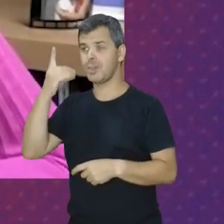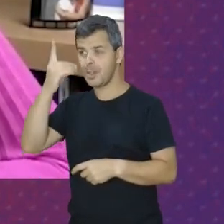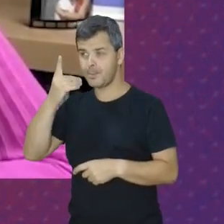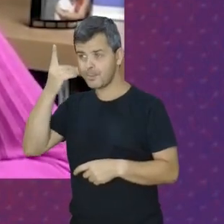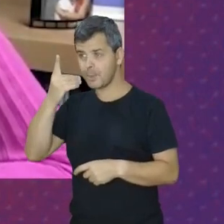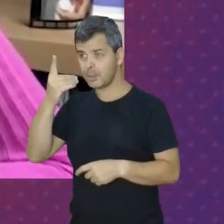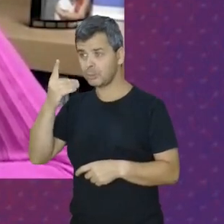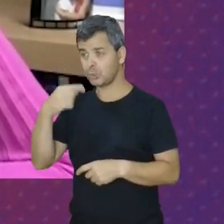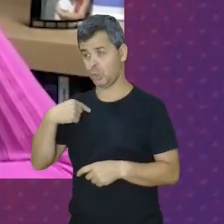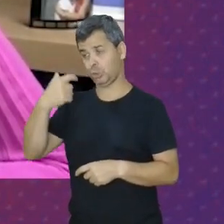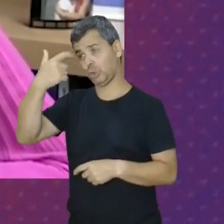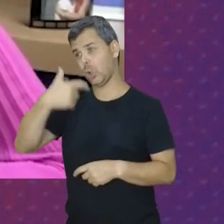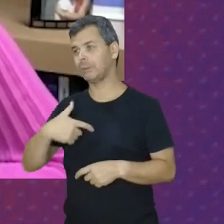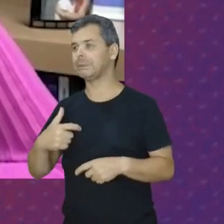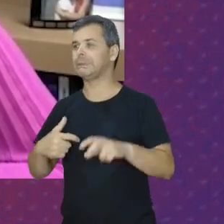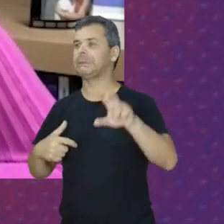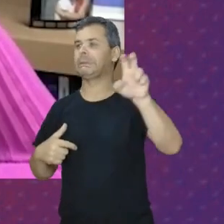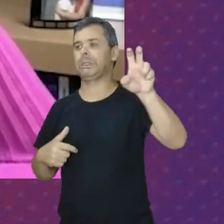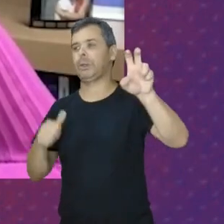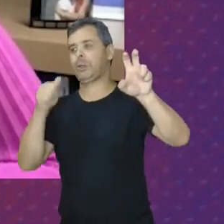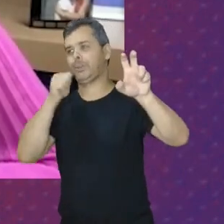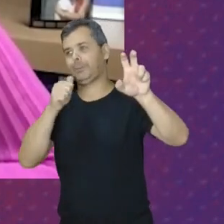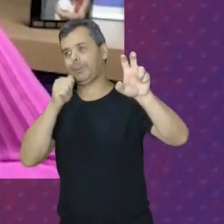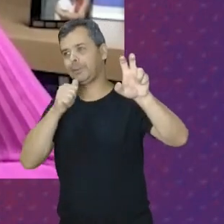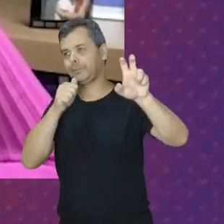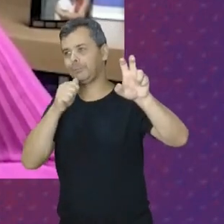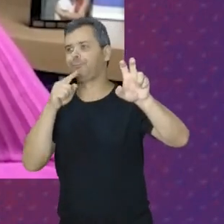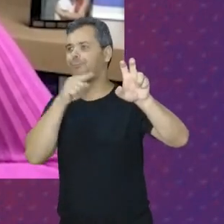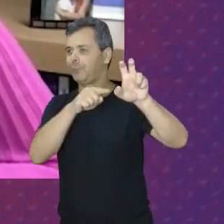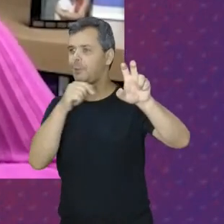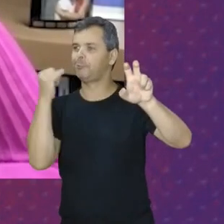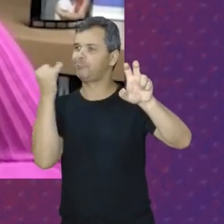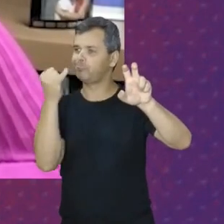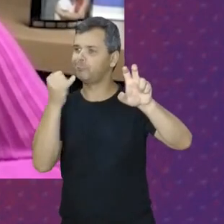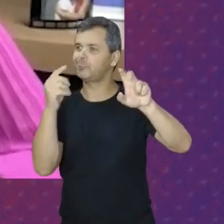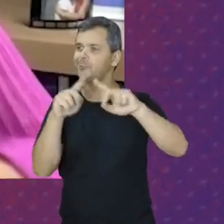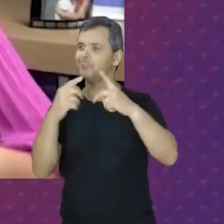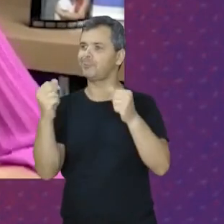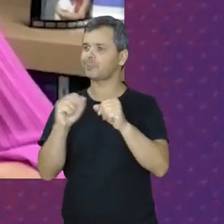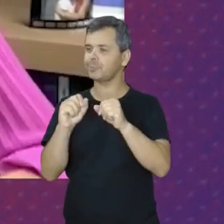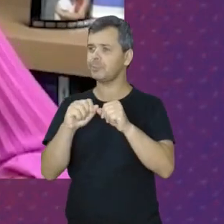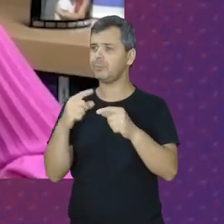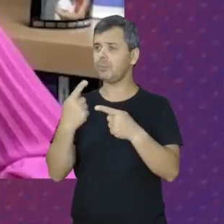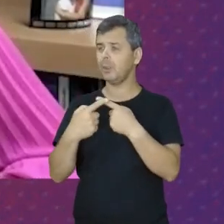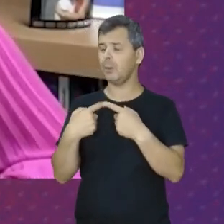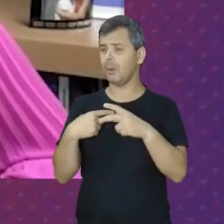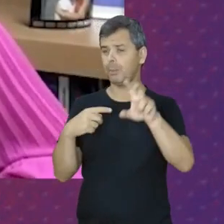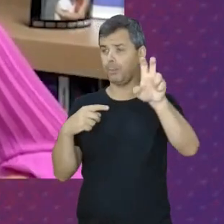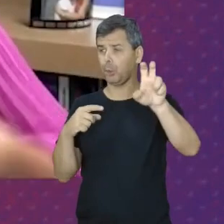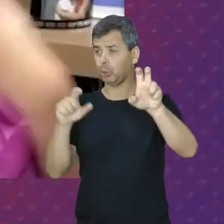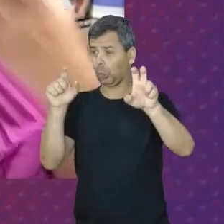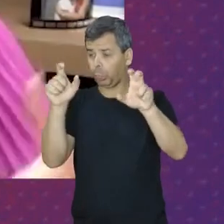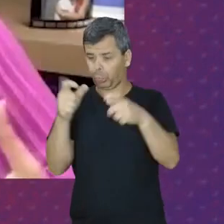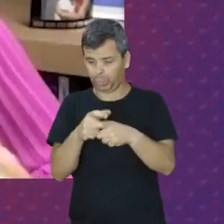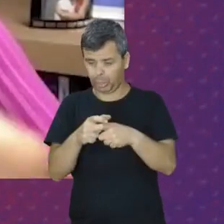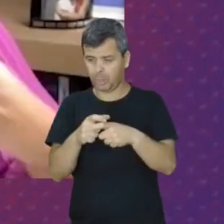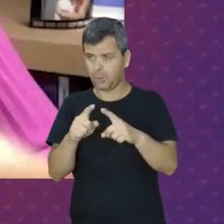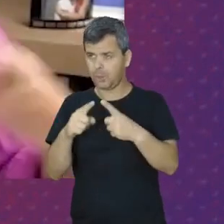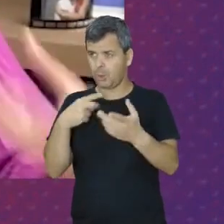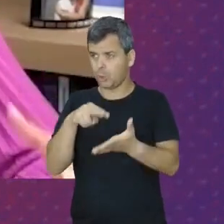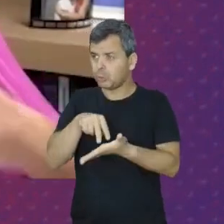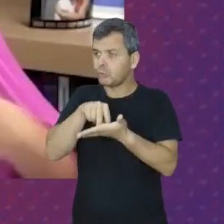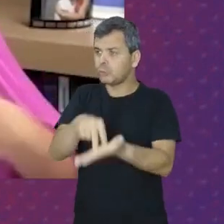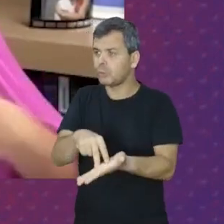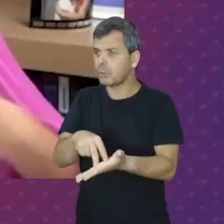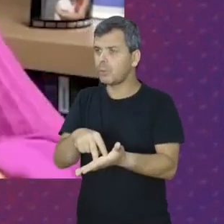só somos 5 mulheres. Então, isso diz muito, representatividade diz muito, porque se somos poucas, nos afirmarmos